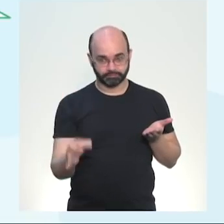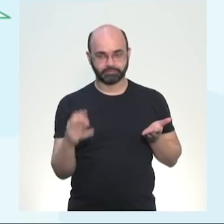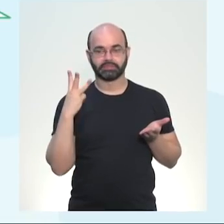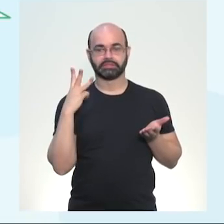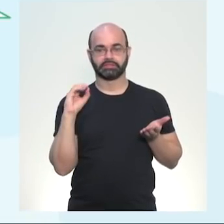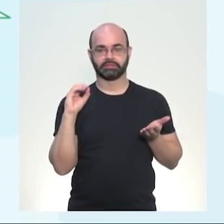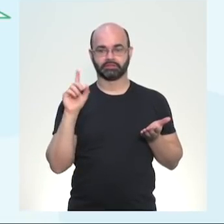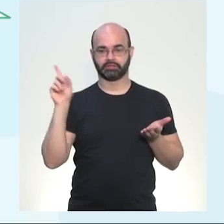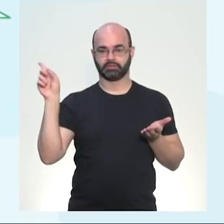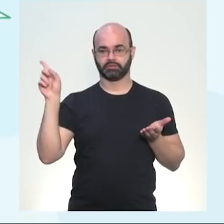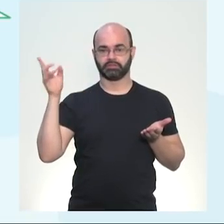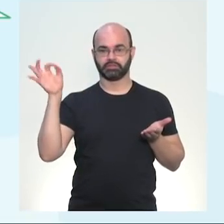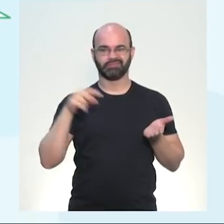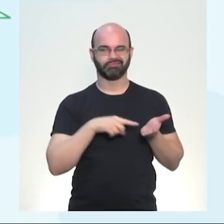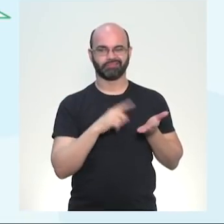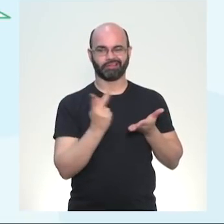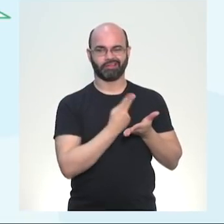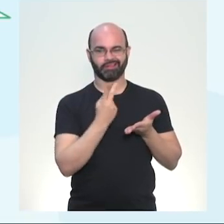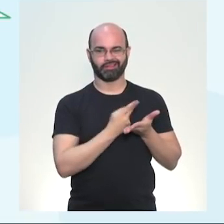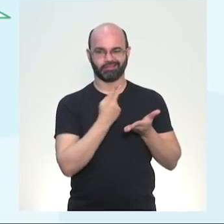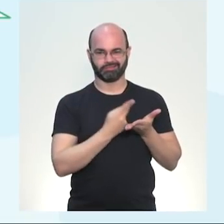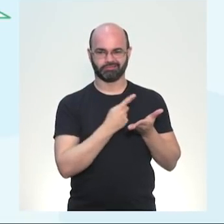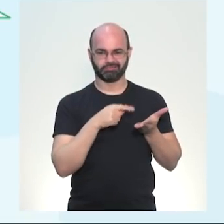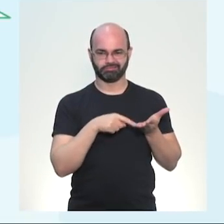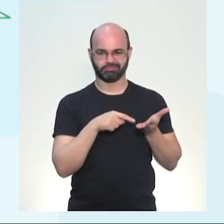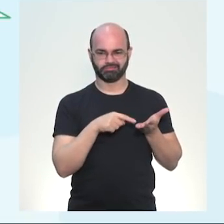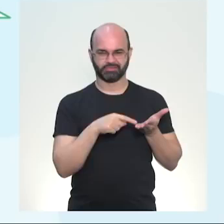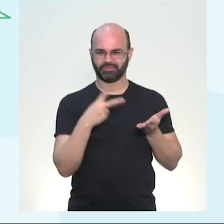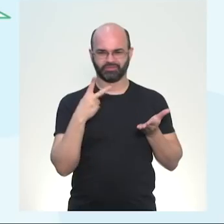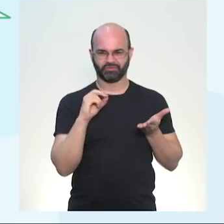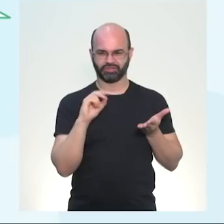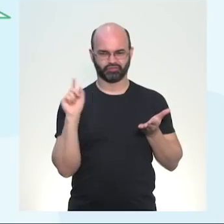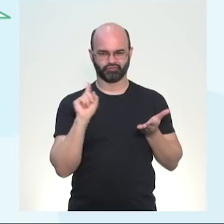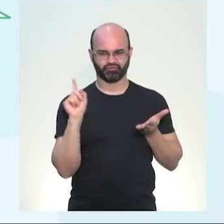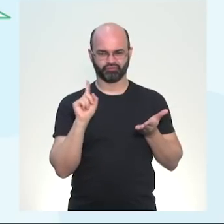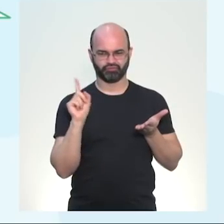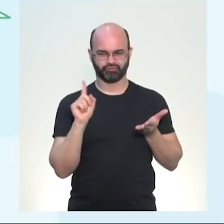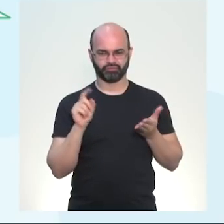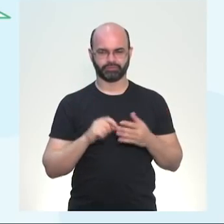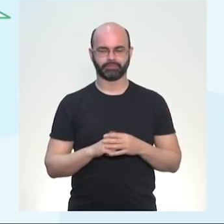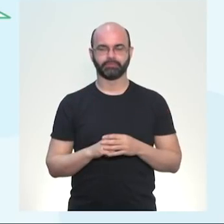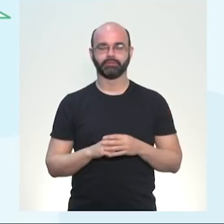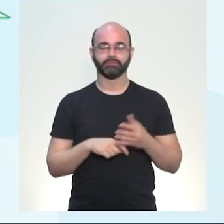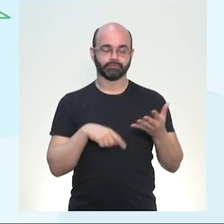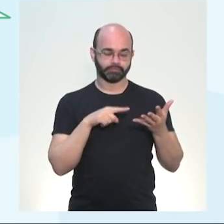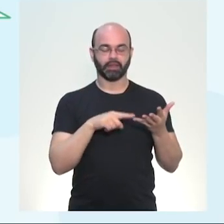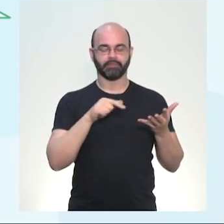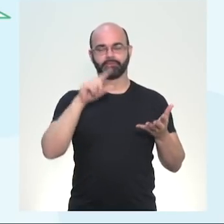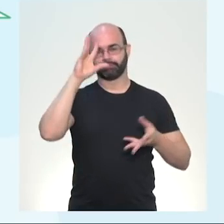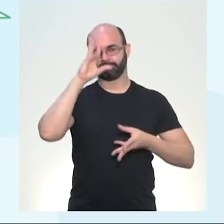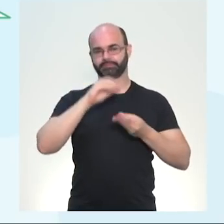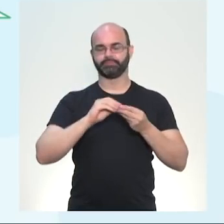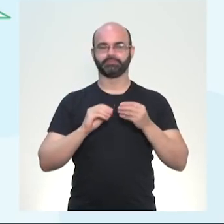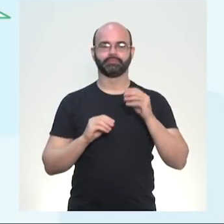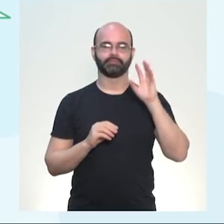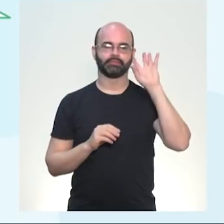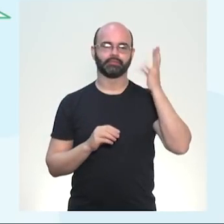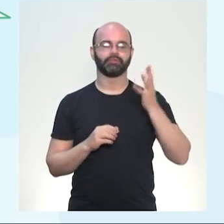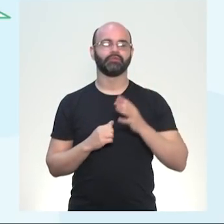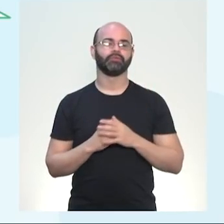seria 30, beleza? Legal, legal. Então, deem uma olhada aí no material de vocês, mas pela ideia vocês conseguem resolver. Então, o que eu quero